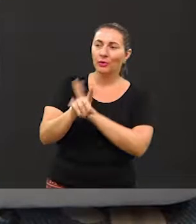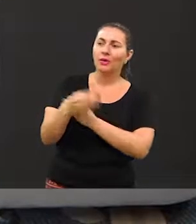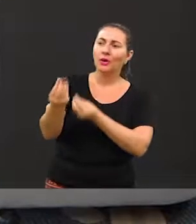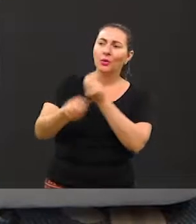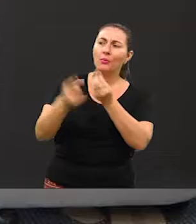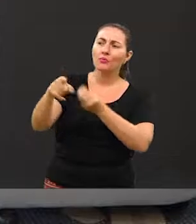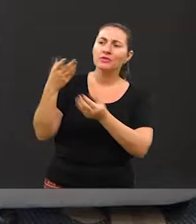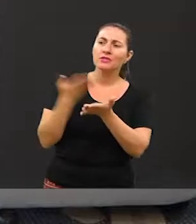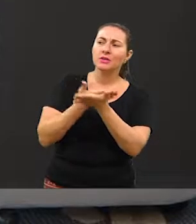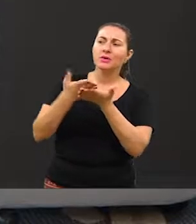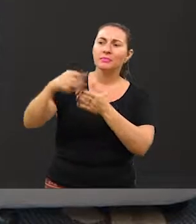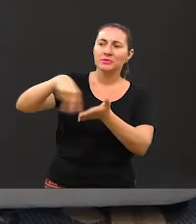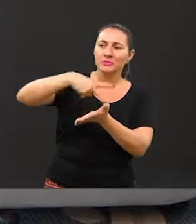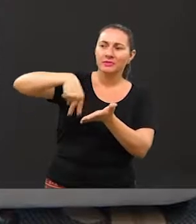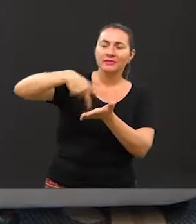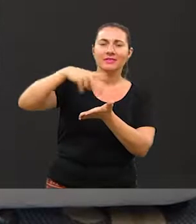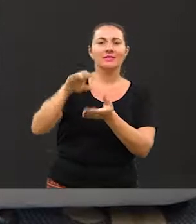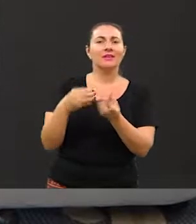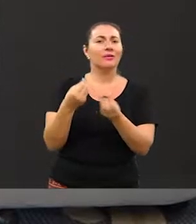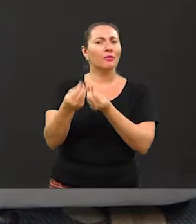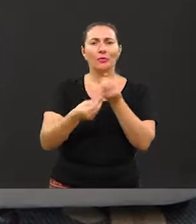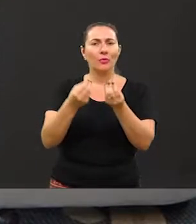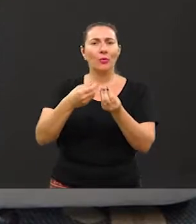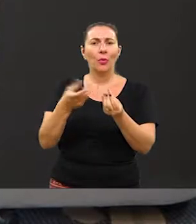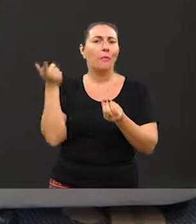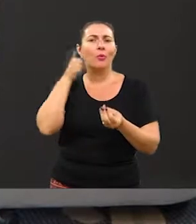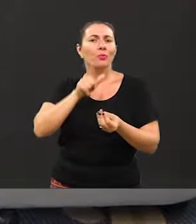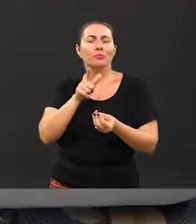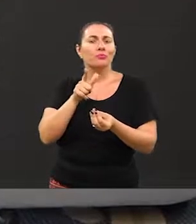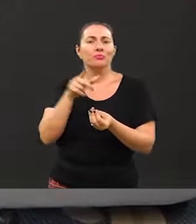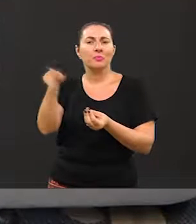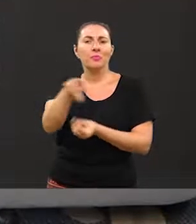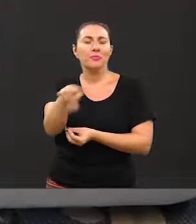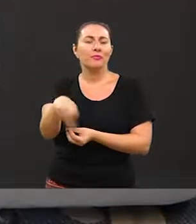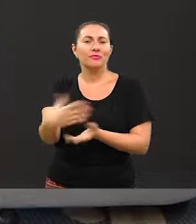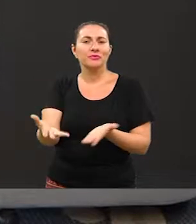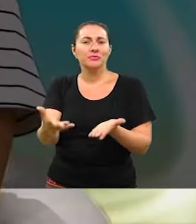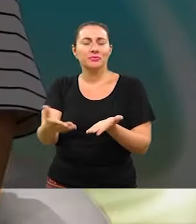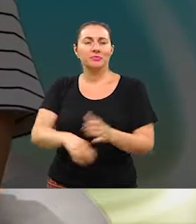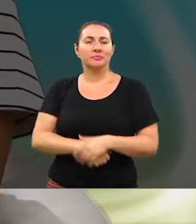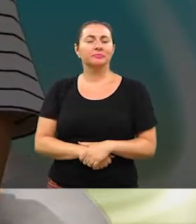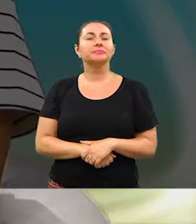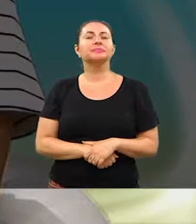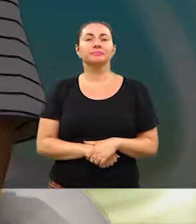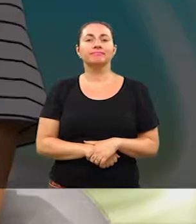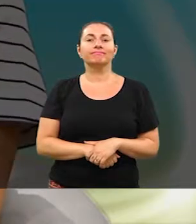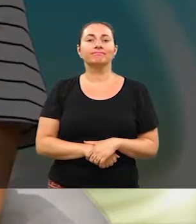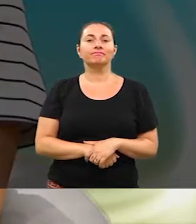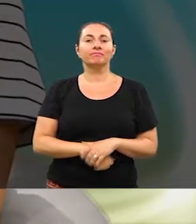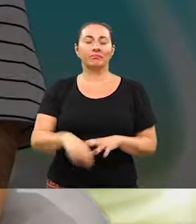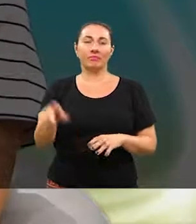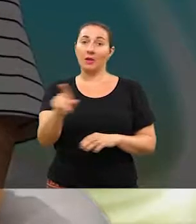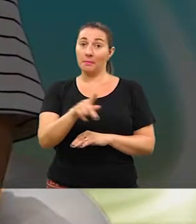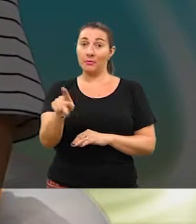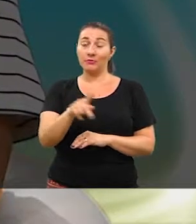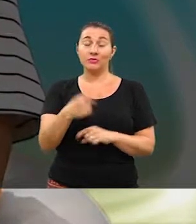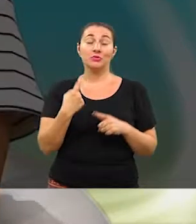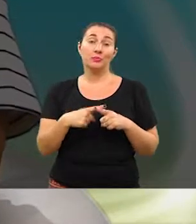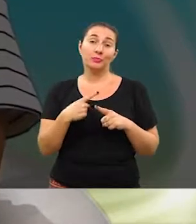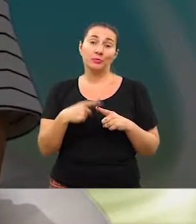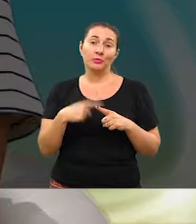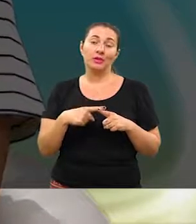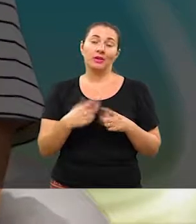perguntar como você entrou no mundo da dança, né? E como você virou professora de dança? Olha, eu virei professora assim...